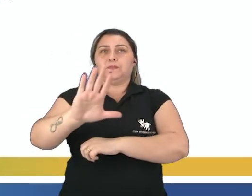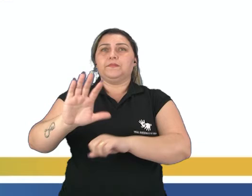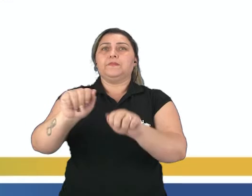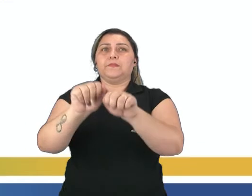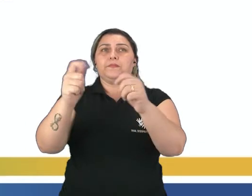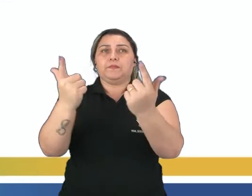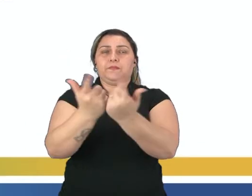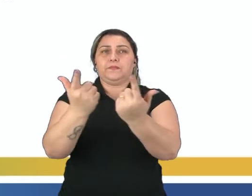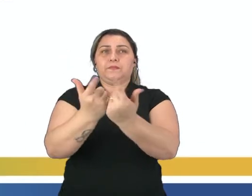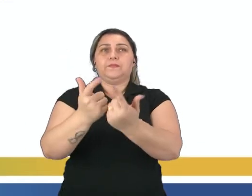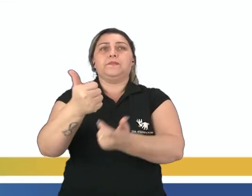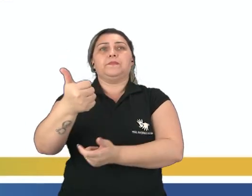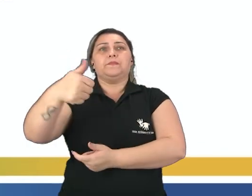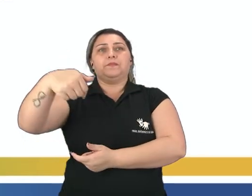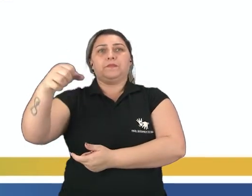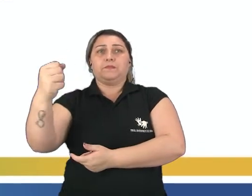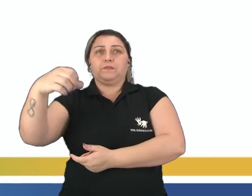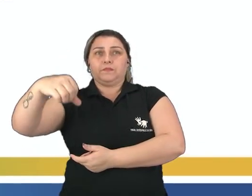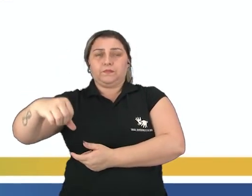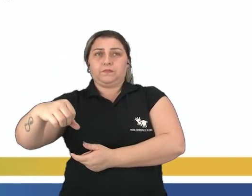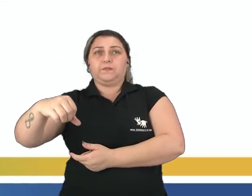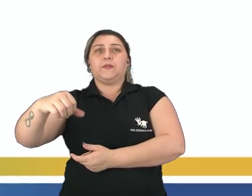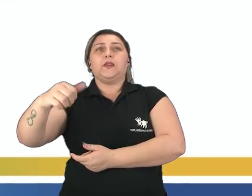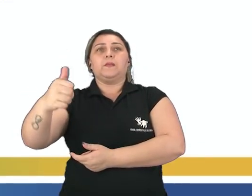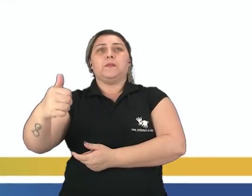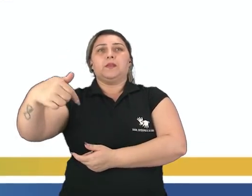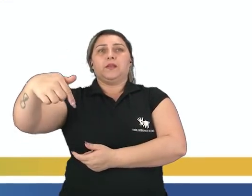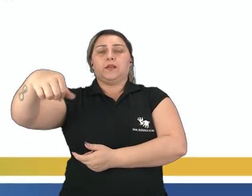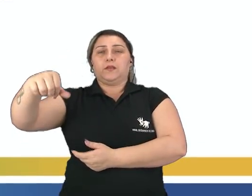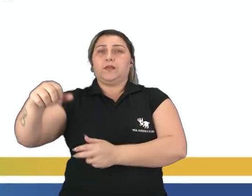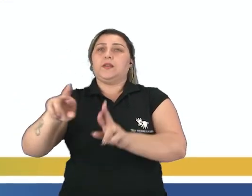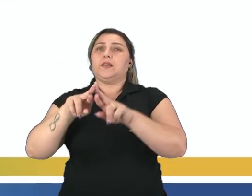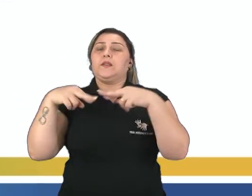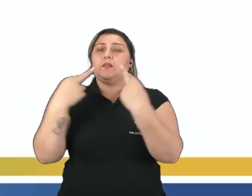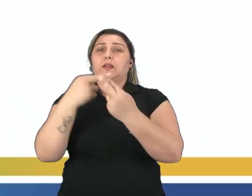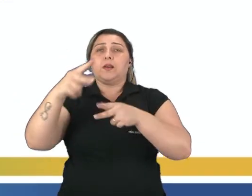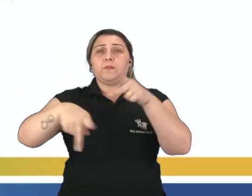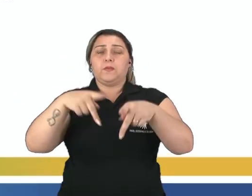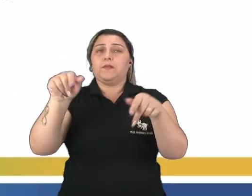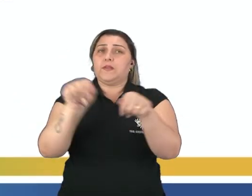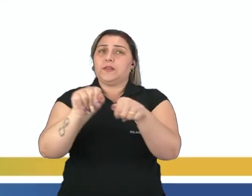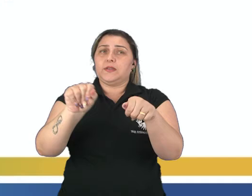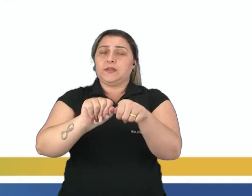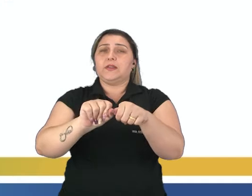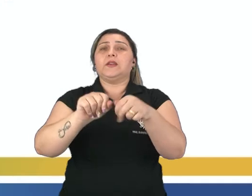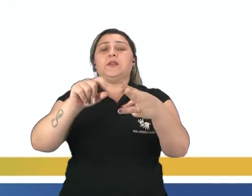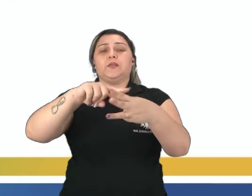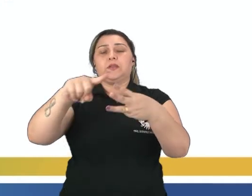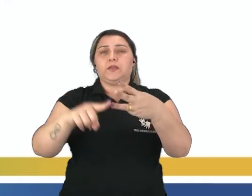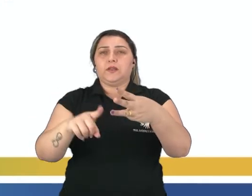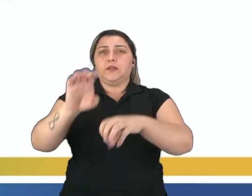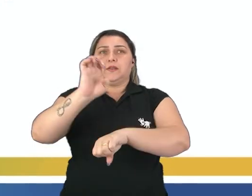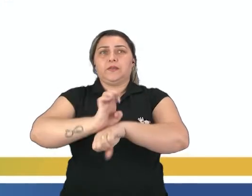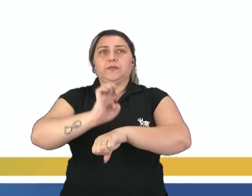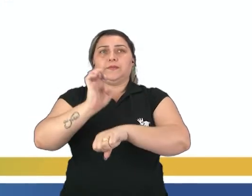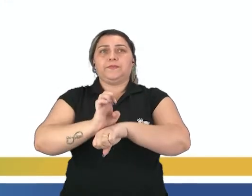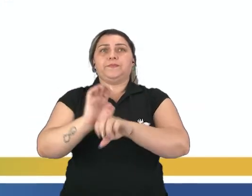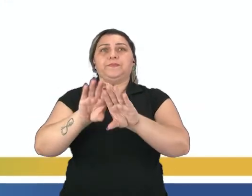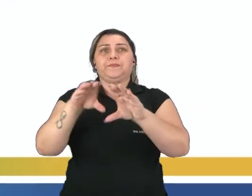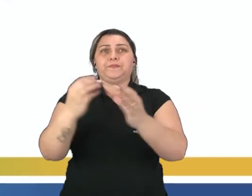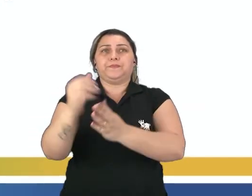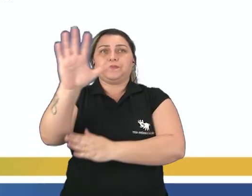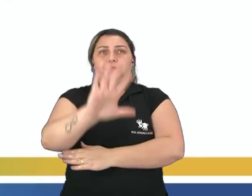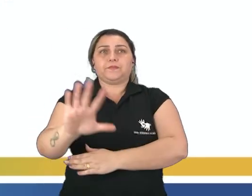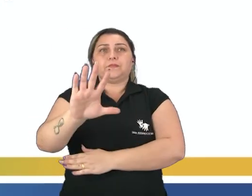Constituinte e a Assembleia Legislativa, que eram reuniões que toda a população fazia, então tinham membros dos 3 estados, a Convenção Nacional